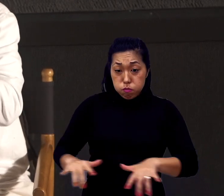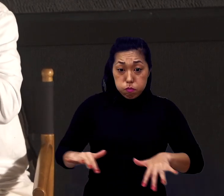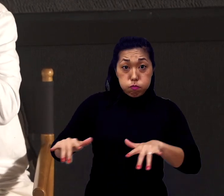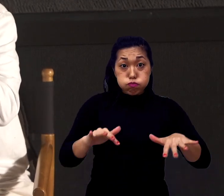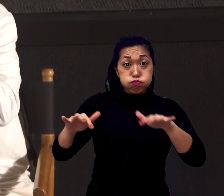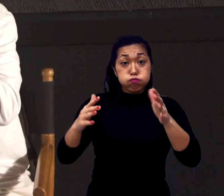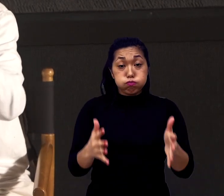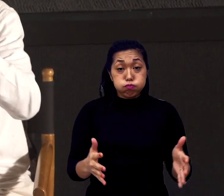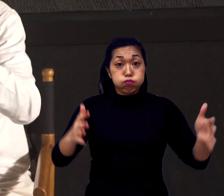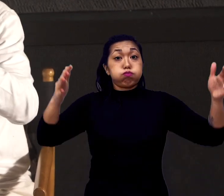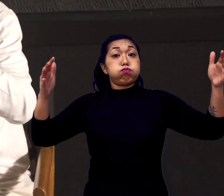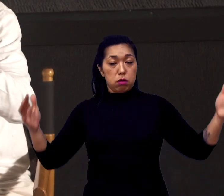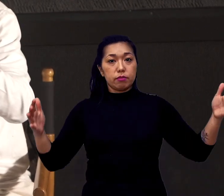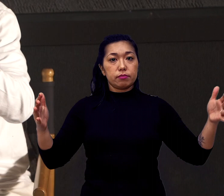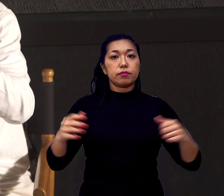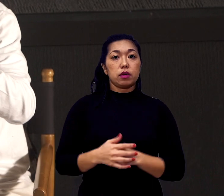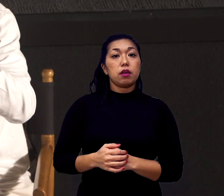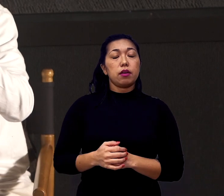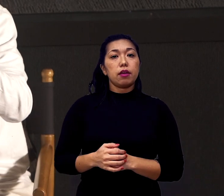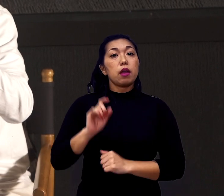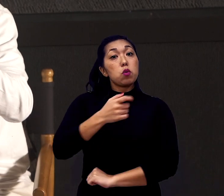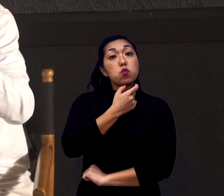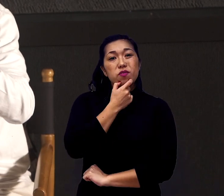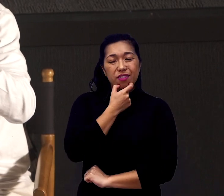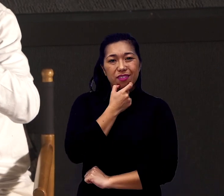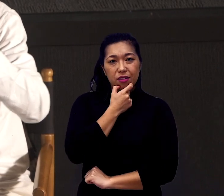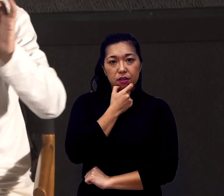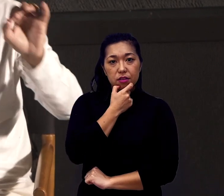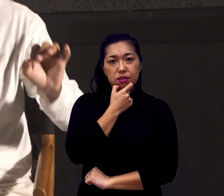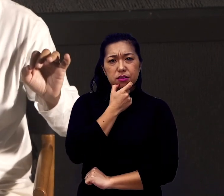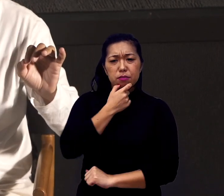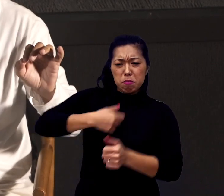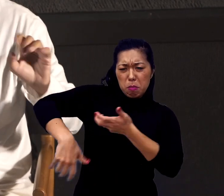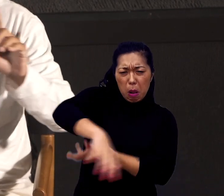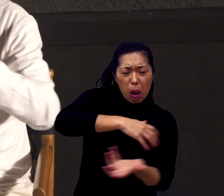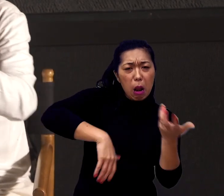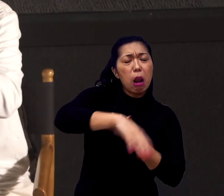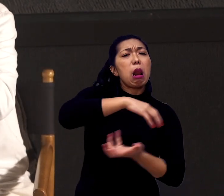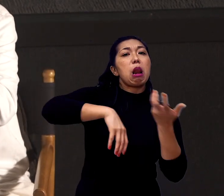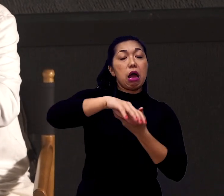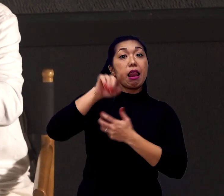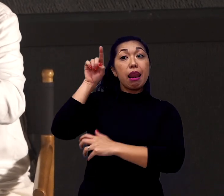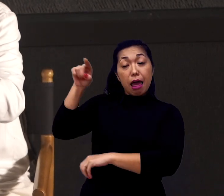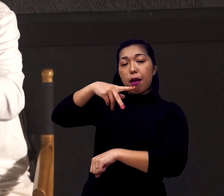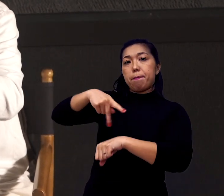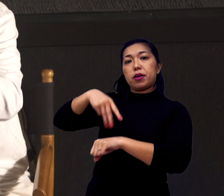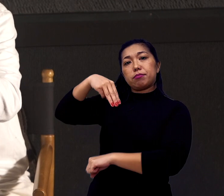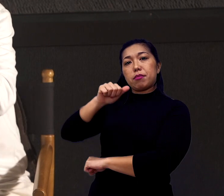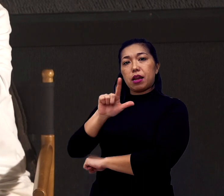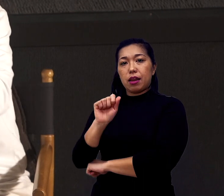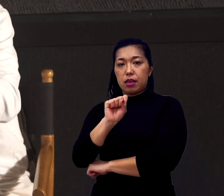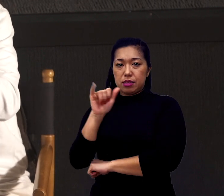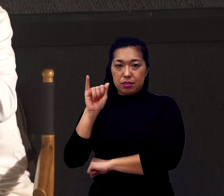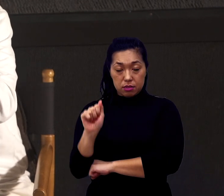assim, que era os ingleses que fizeram uma grande tragédia na Malásia, chamada Malásia Inglesa.